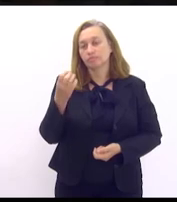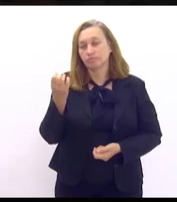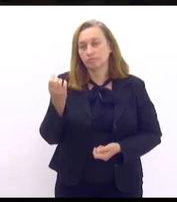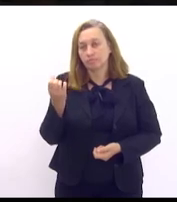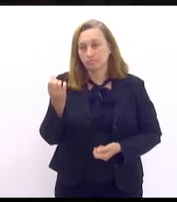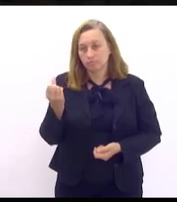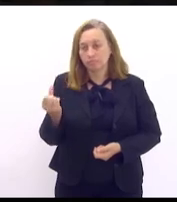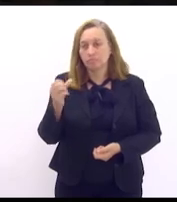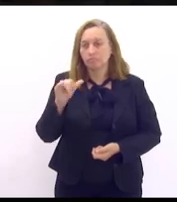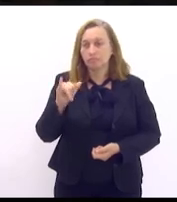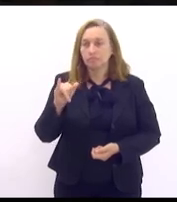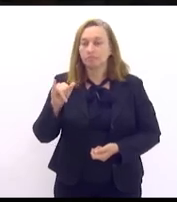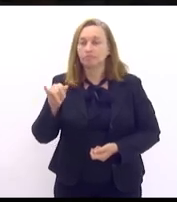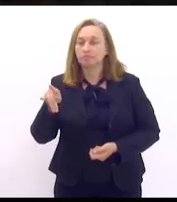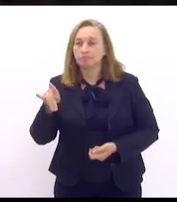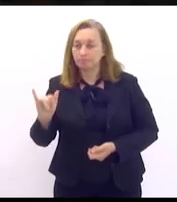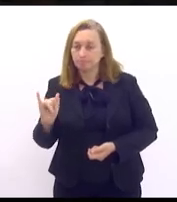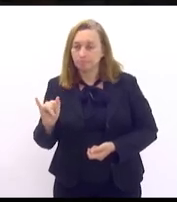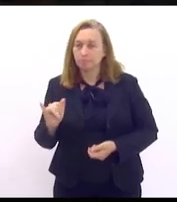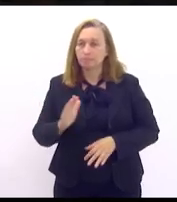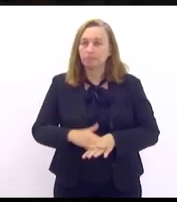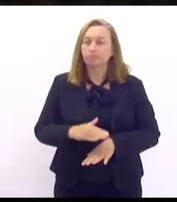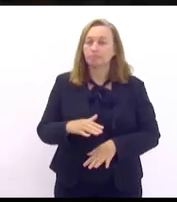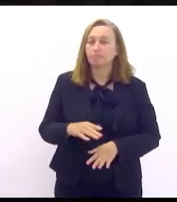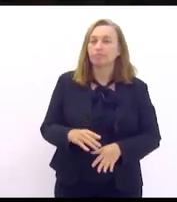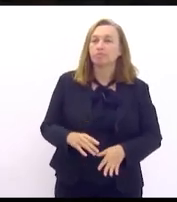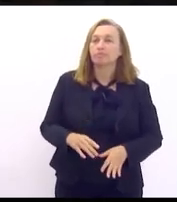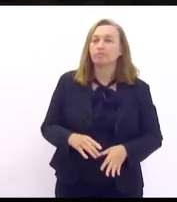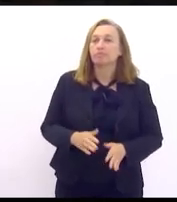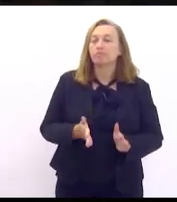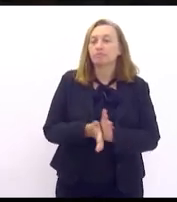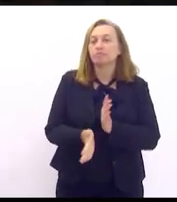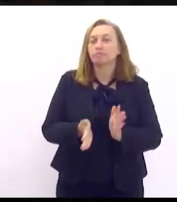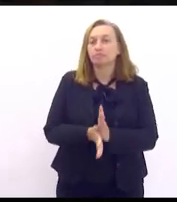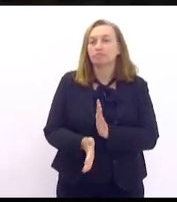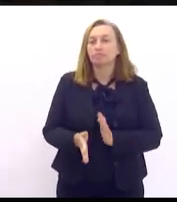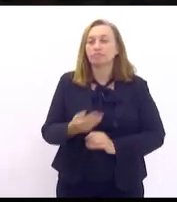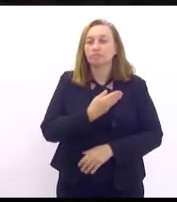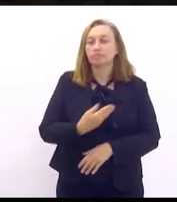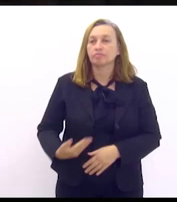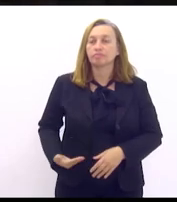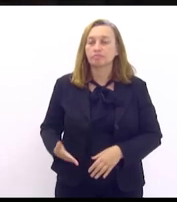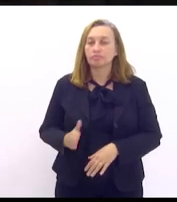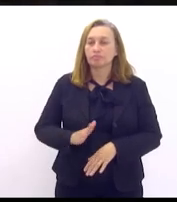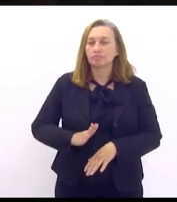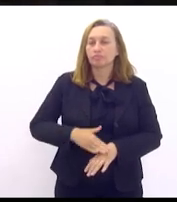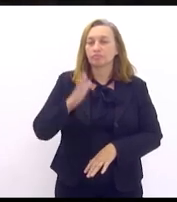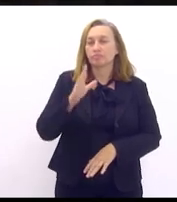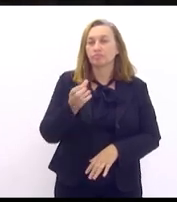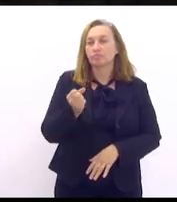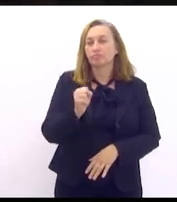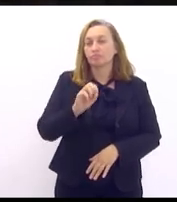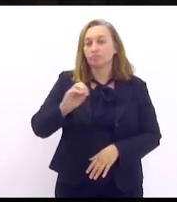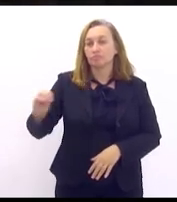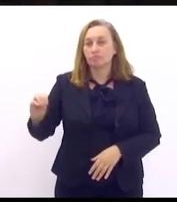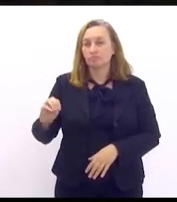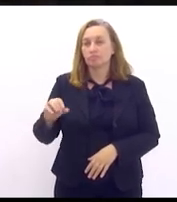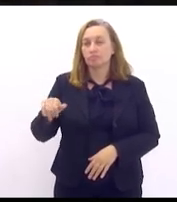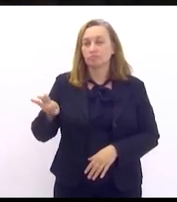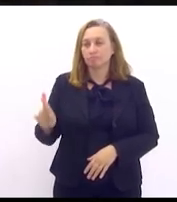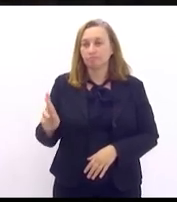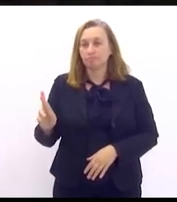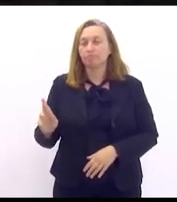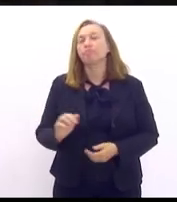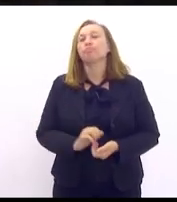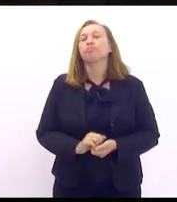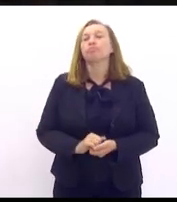déficits que o governador Cláudio Castro está acumulando, nós vamos chegar aí daqui a pouco a 200 bilhões. E aí, isso quer dizer que o